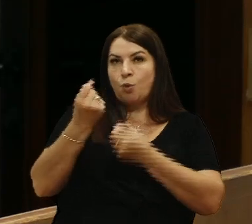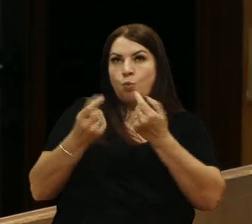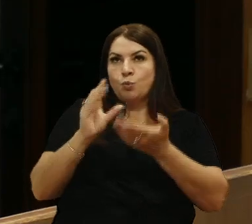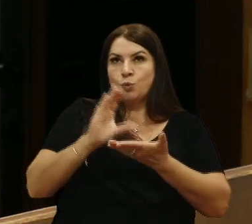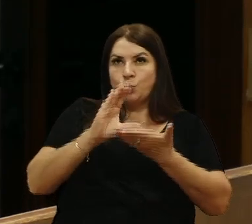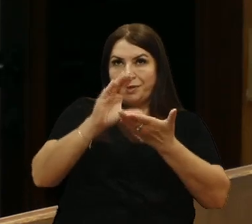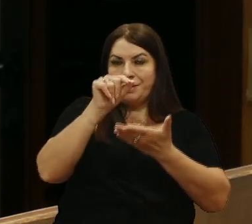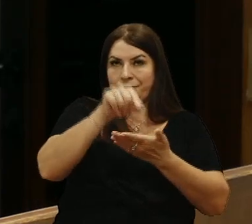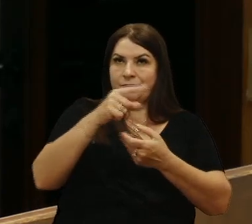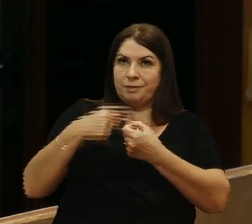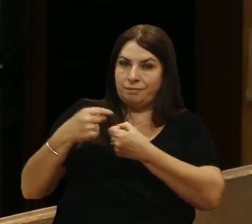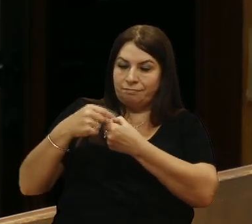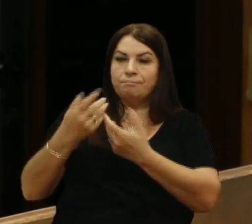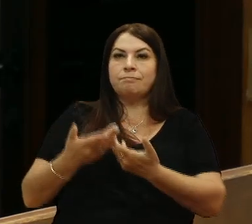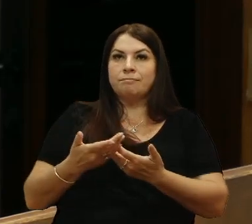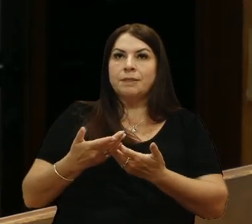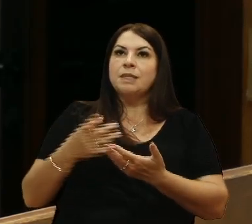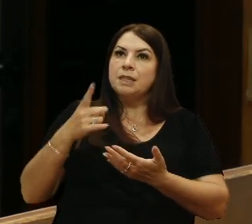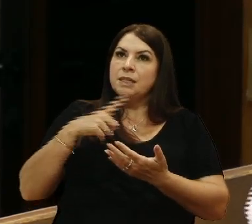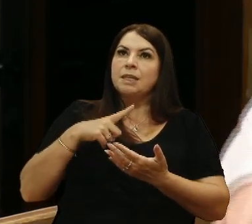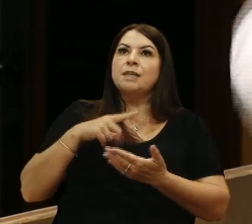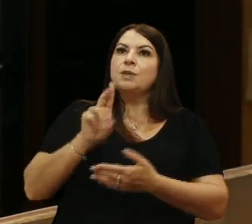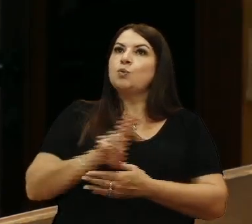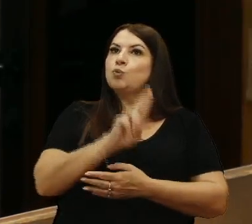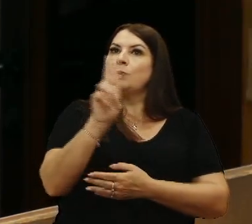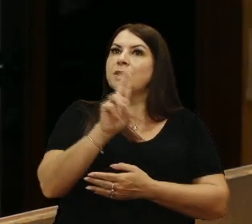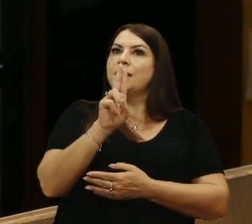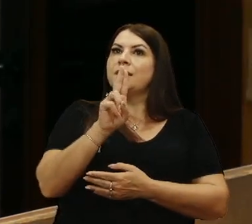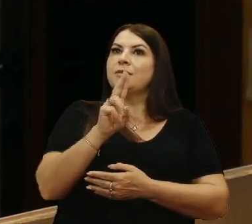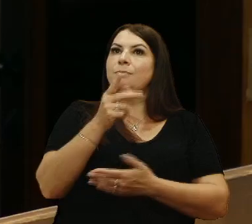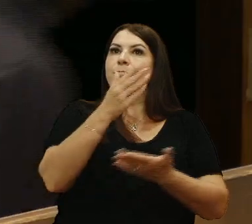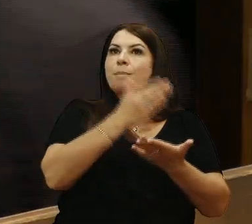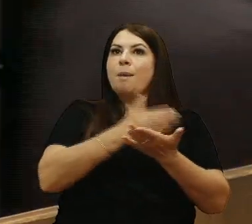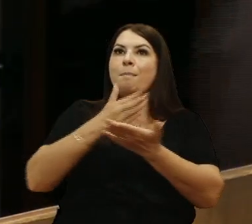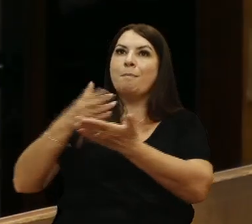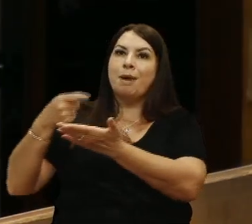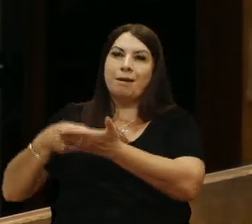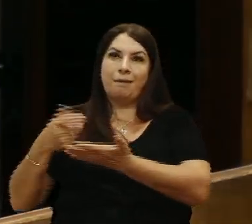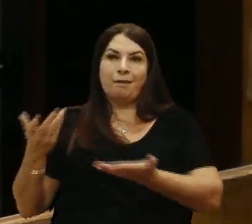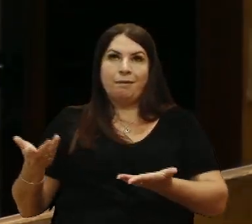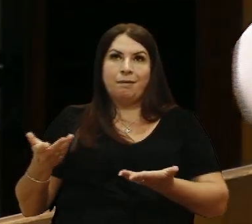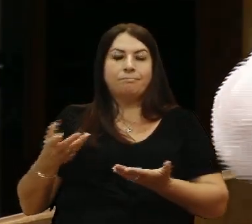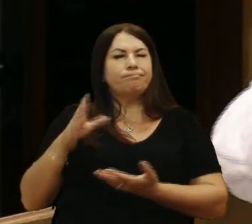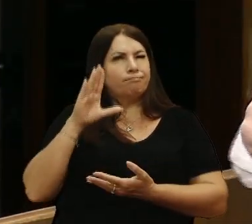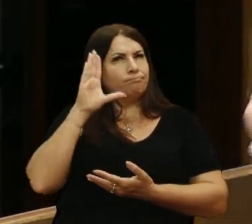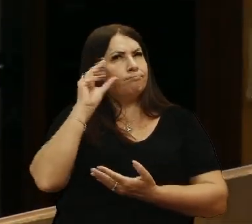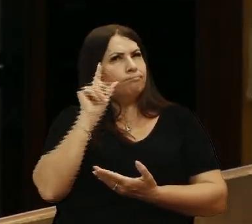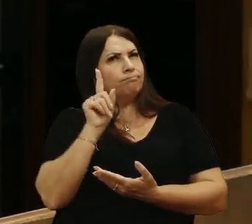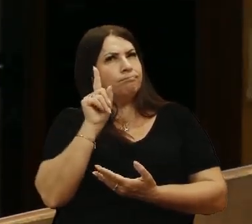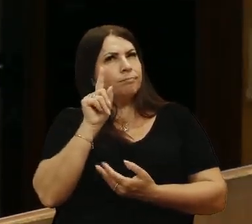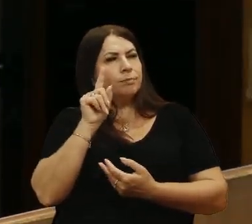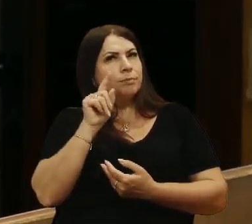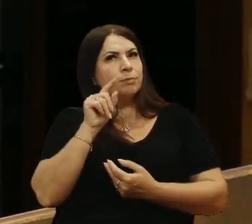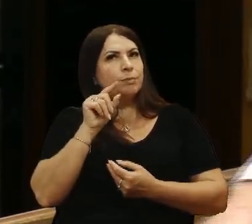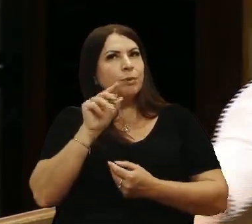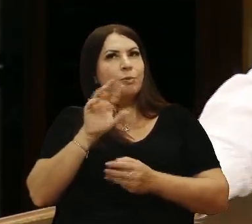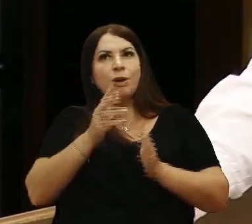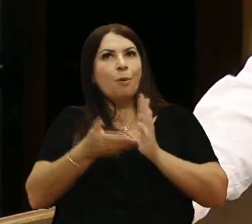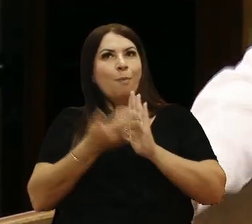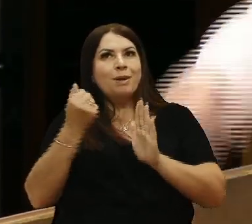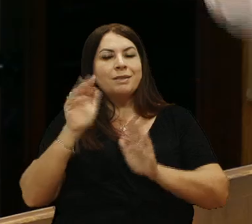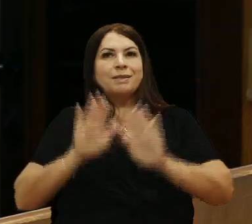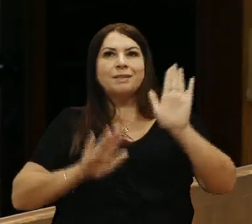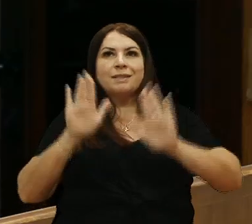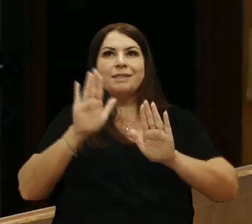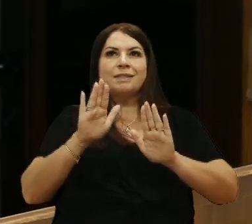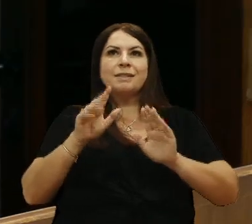dessa cidade, vereadora Andressa, têm sido utilizadas para financiar, curiosamente por dispensa de licitação,